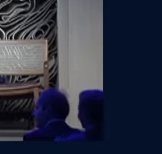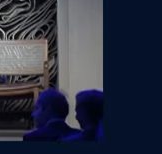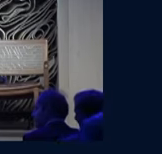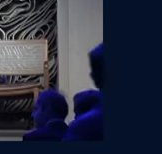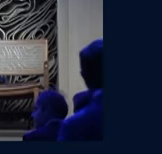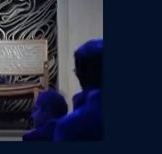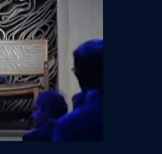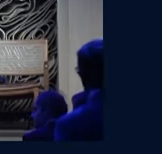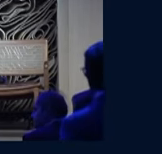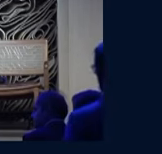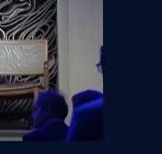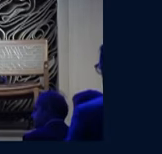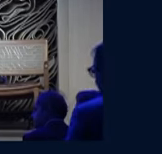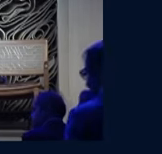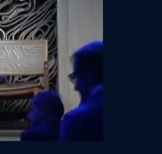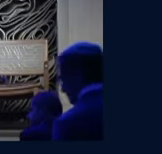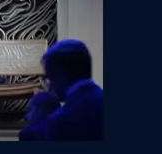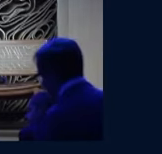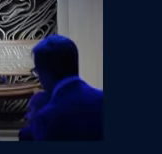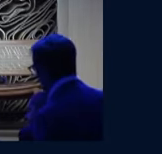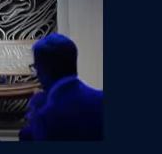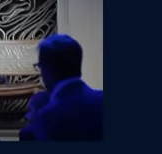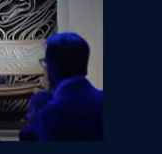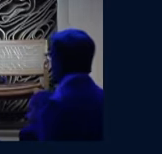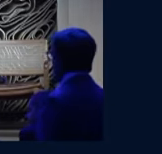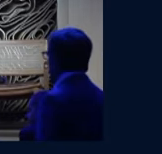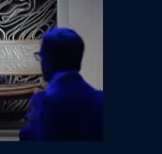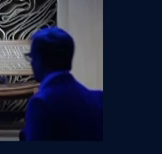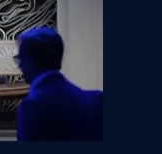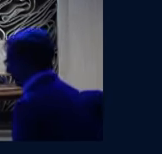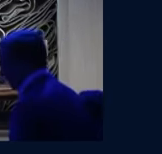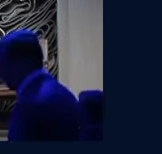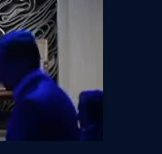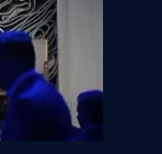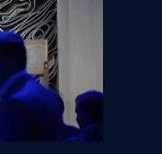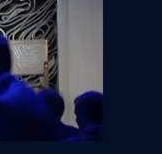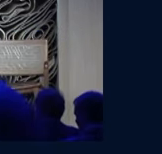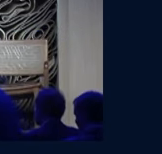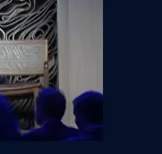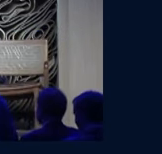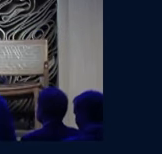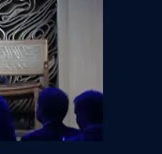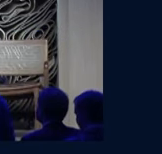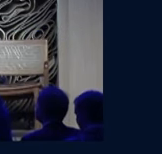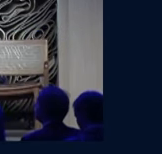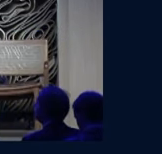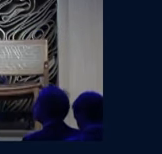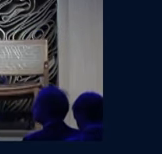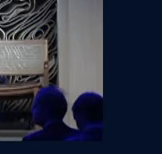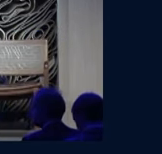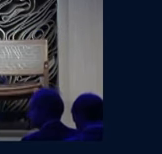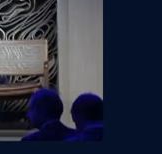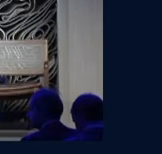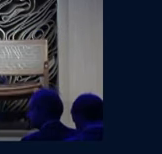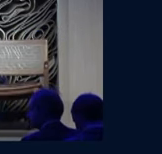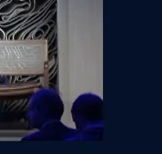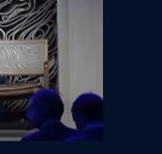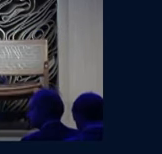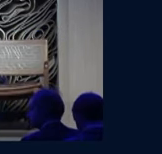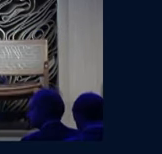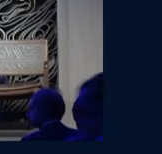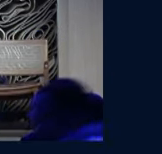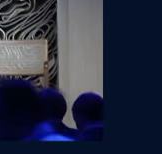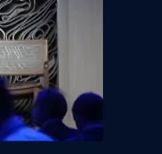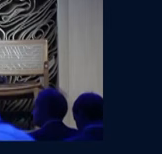Paulo Renato Casagrande do Espírito Santo e Élder Barbalho do Pará e para moderar esse painel o jornalista